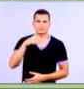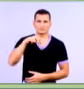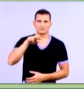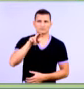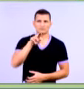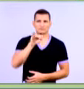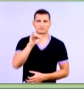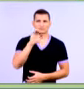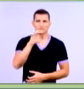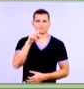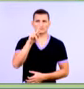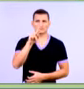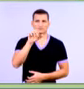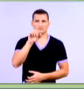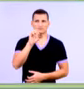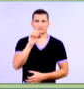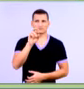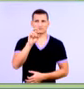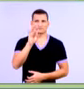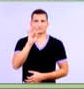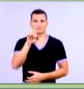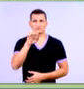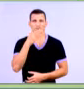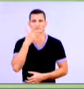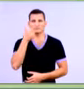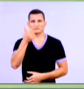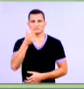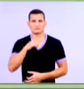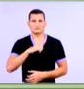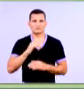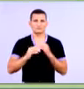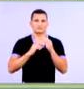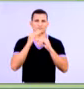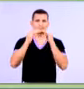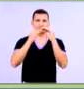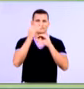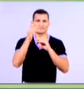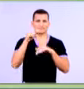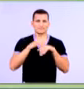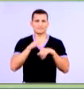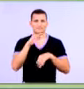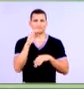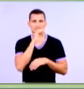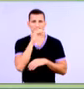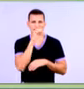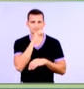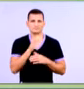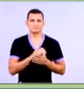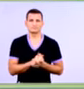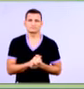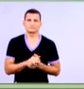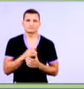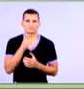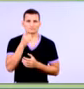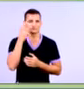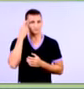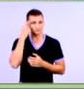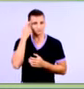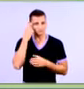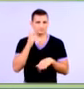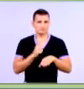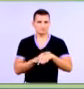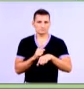Sort é o que tem o melhor desempenho. O que significa melhor desempenho? É o mais rápido. Né? Quando você pensa em